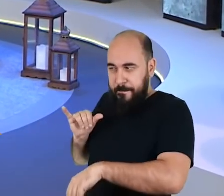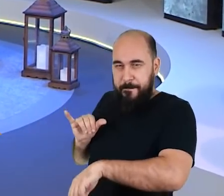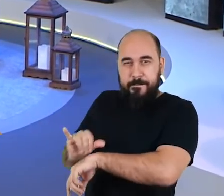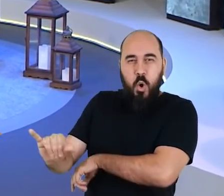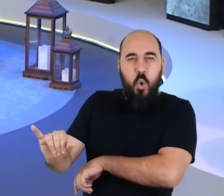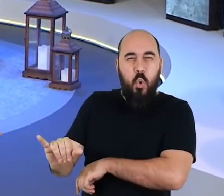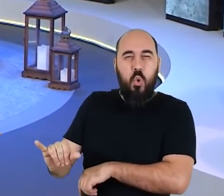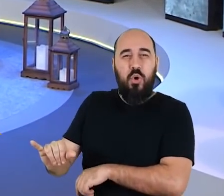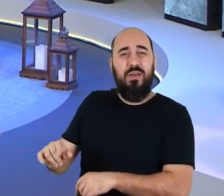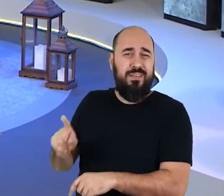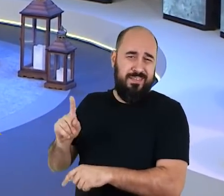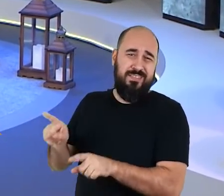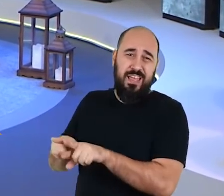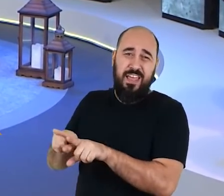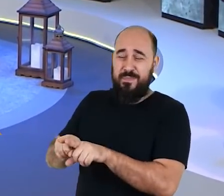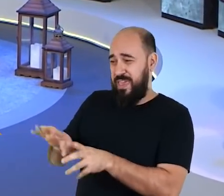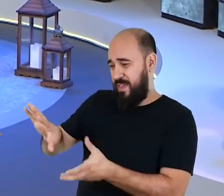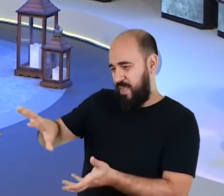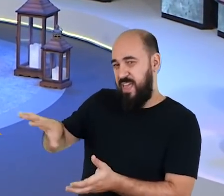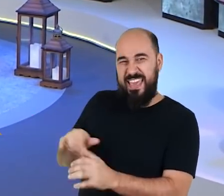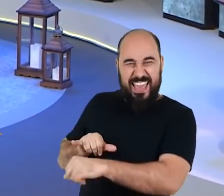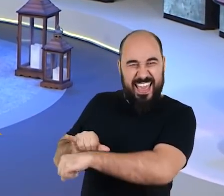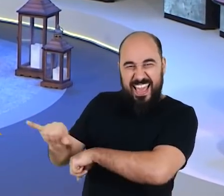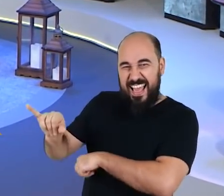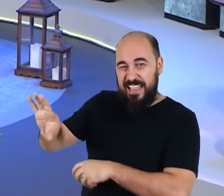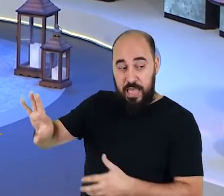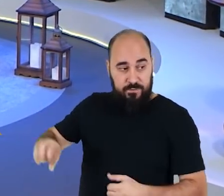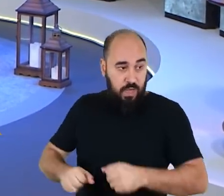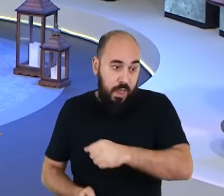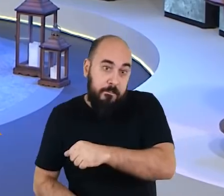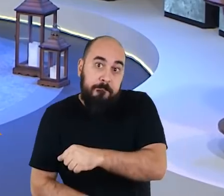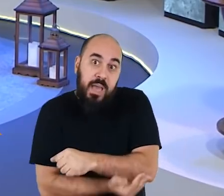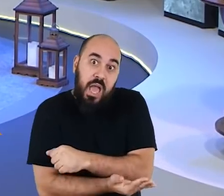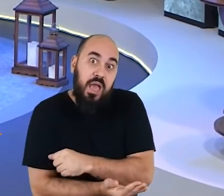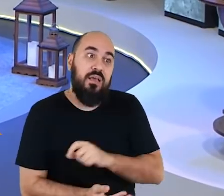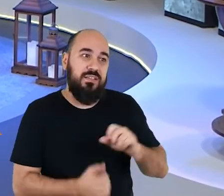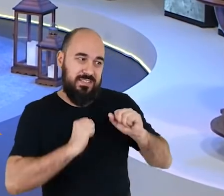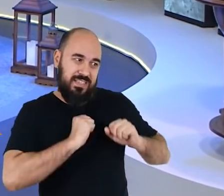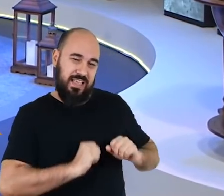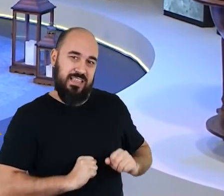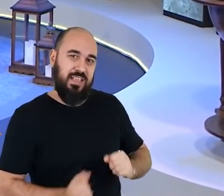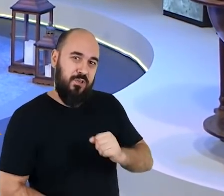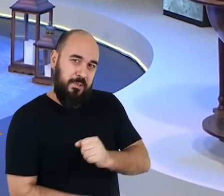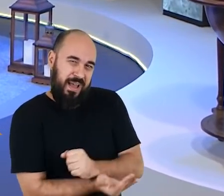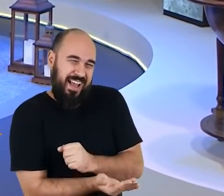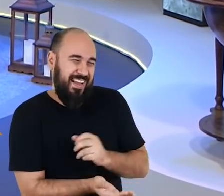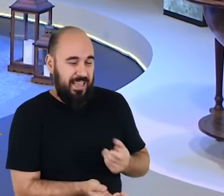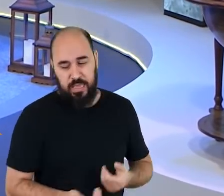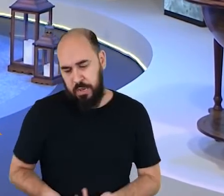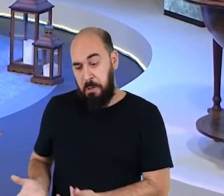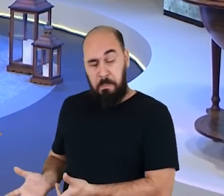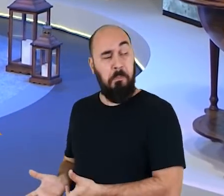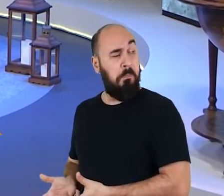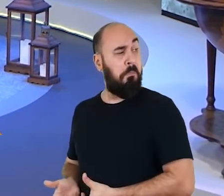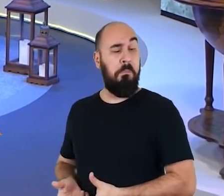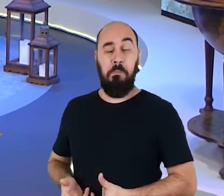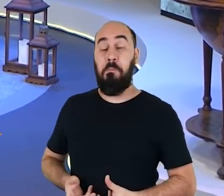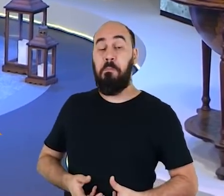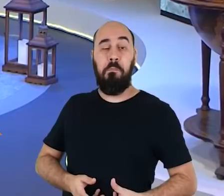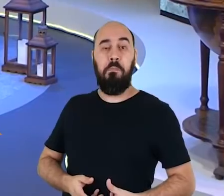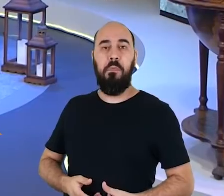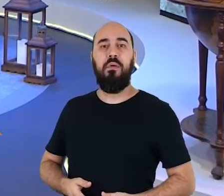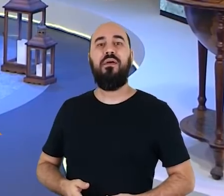dos sacerdotes, que também recebiam o seu percentual, a sua propina, por simplesmente